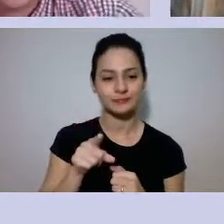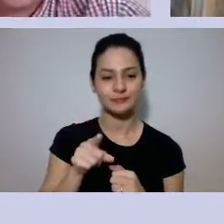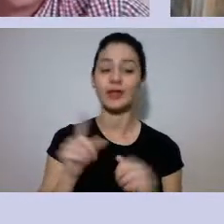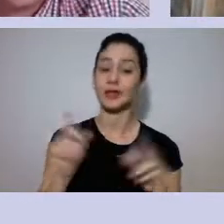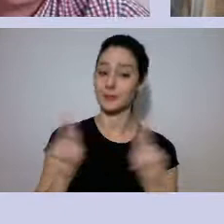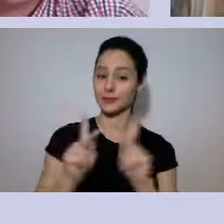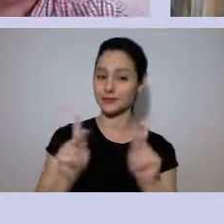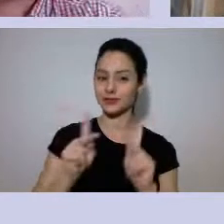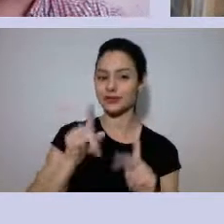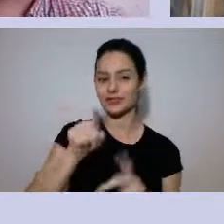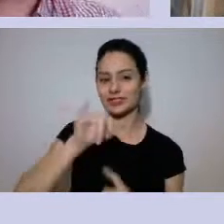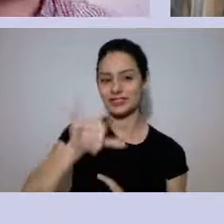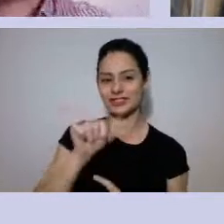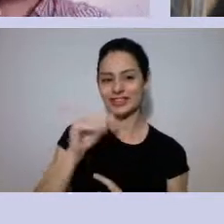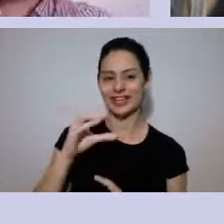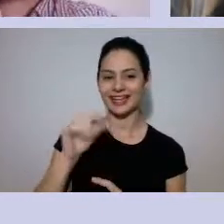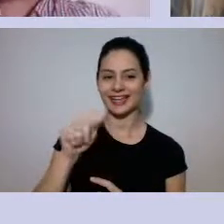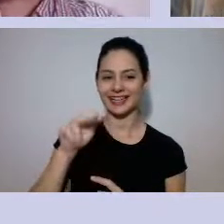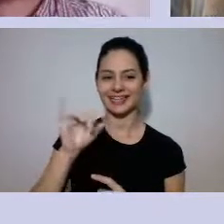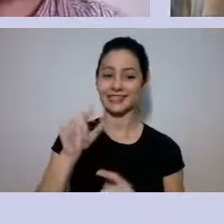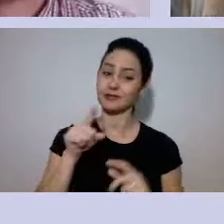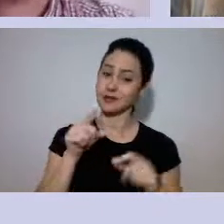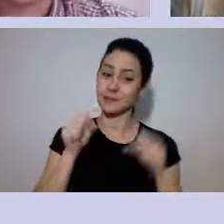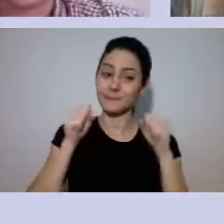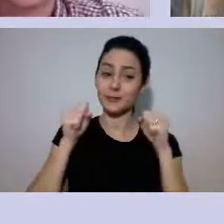Professora Jaqueline, se puder,